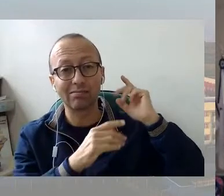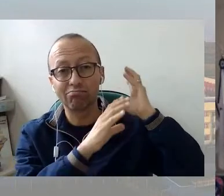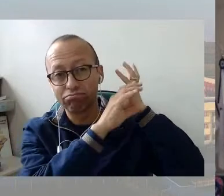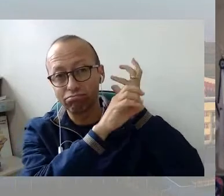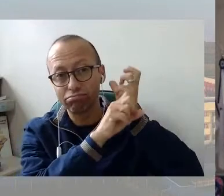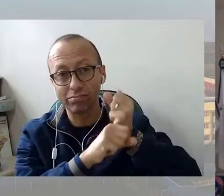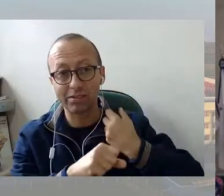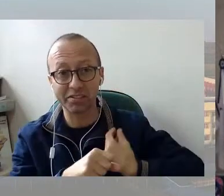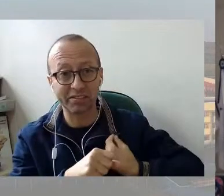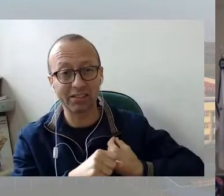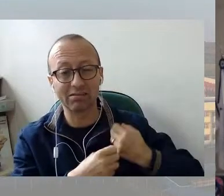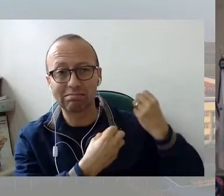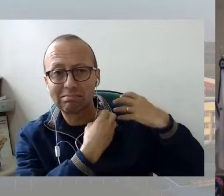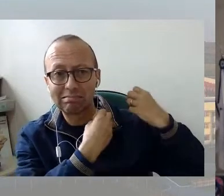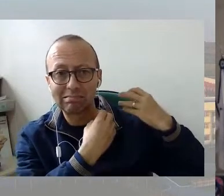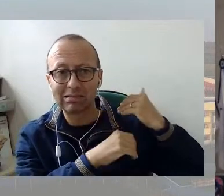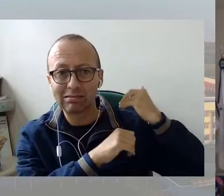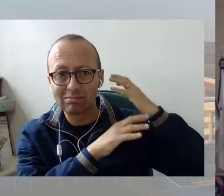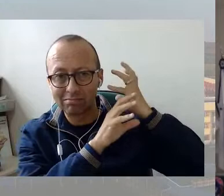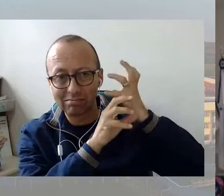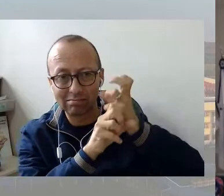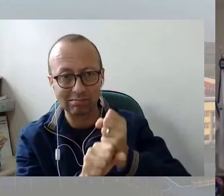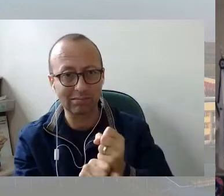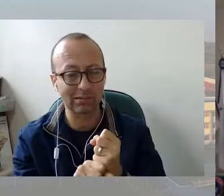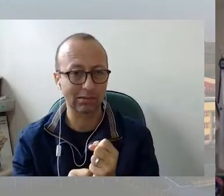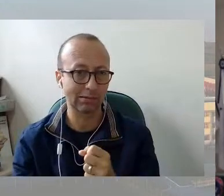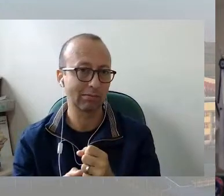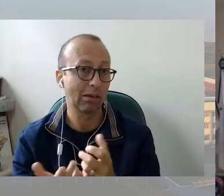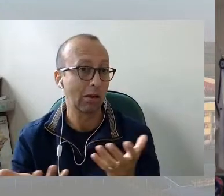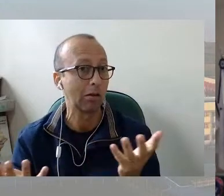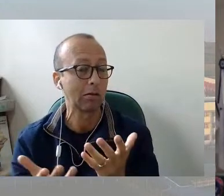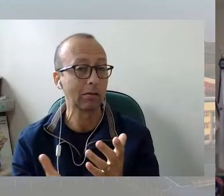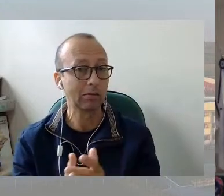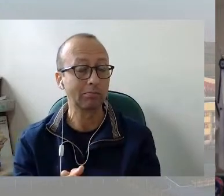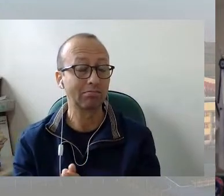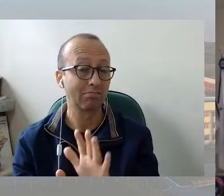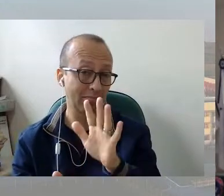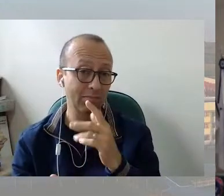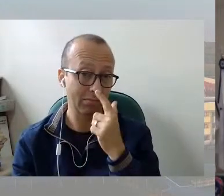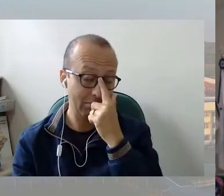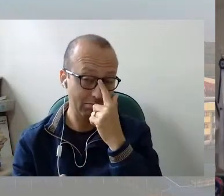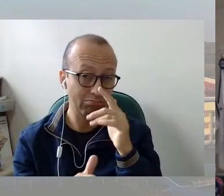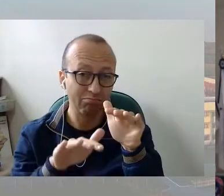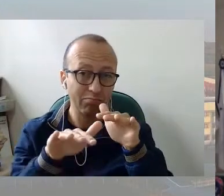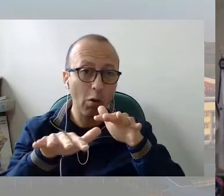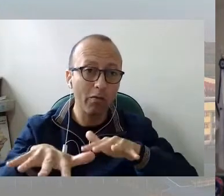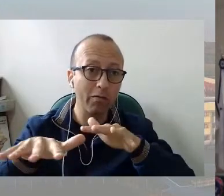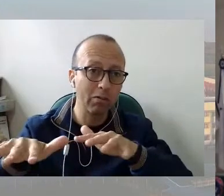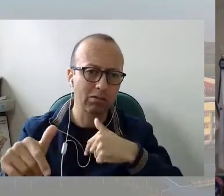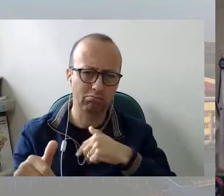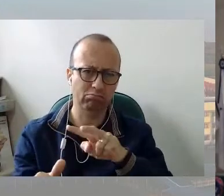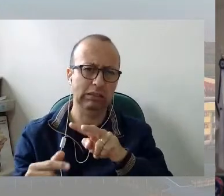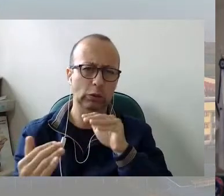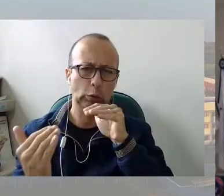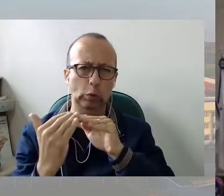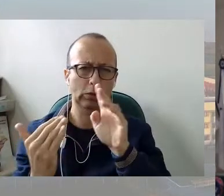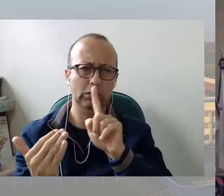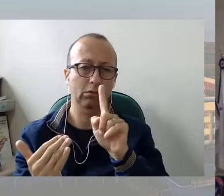a manifestação, a livre manifestação, mesmo que eu não concorde com ela. Então, eu queria fazer esse